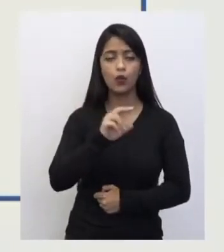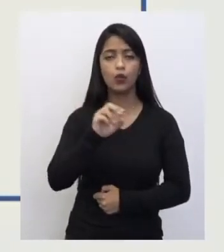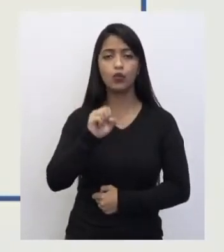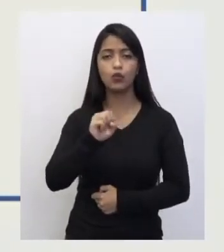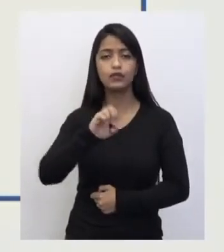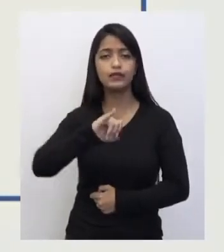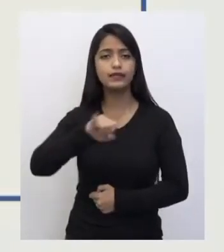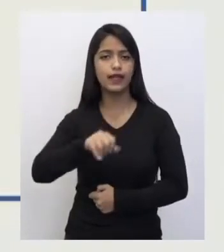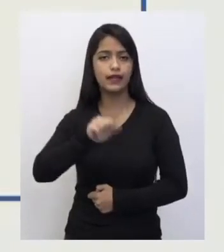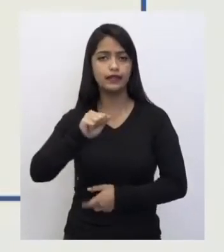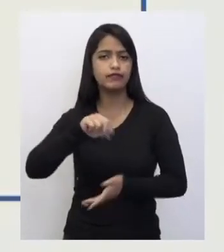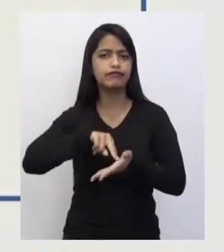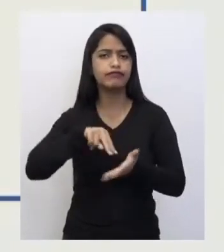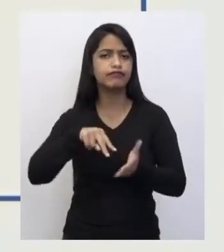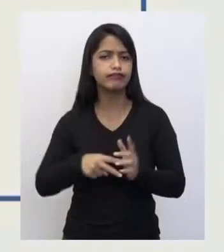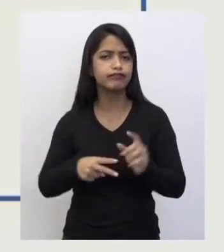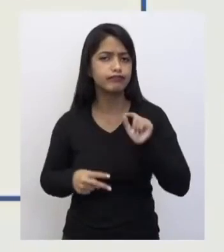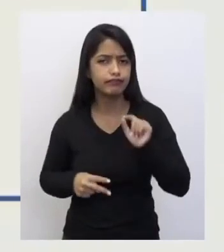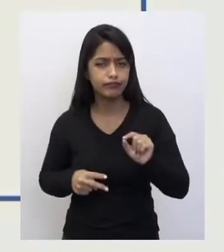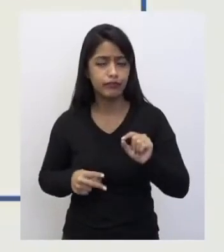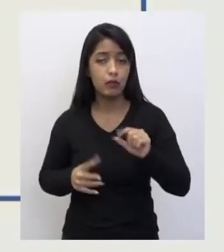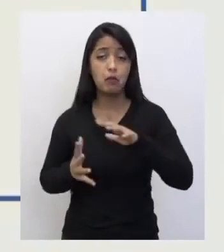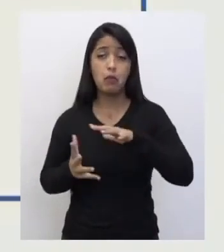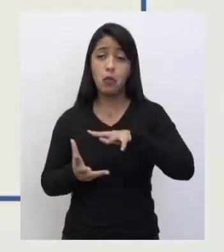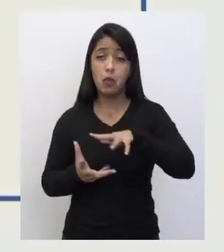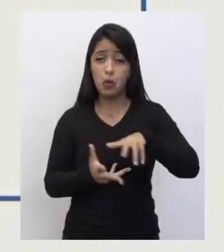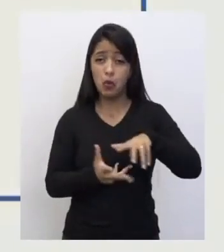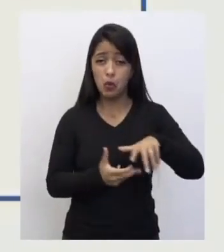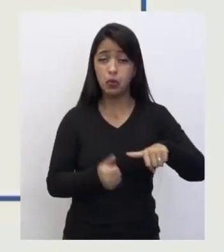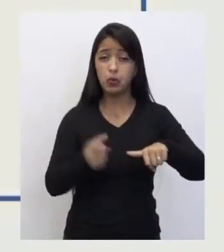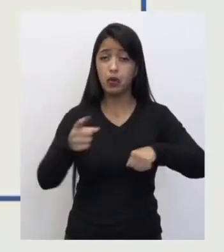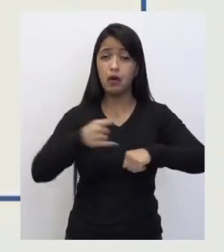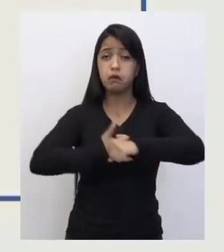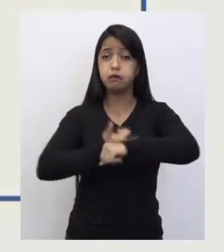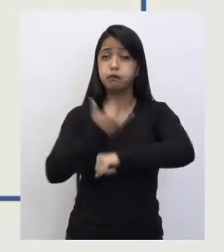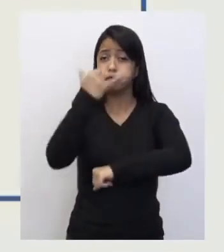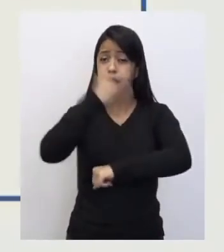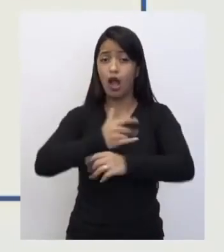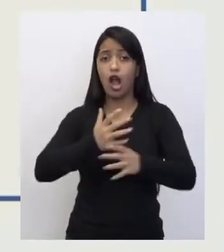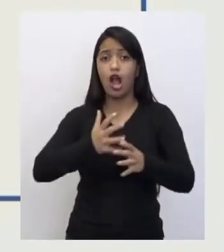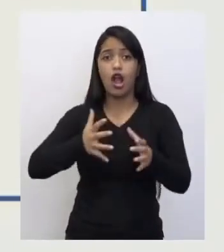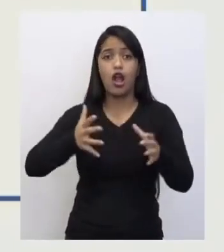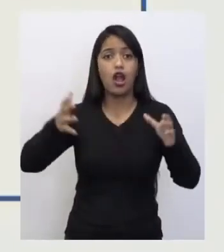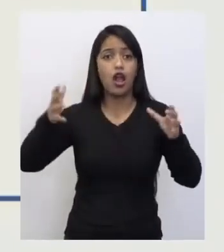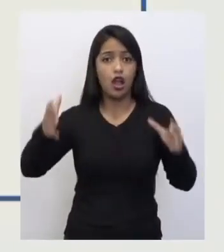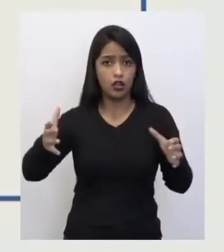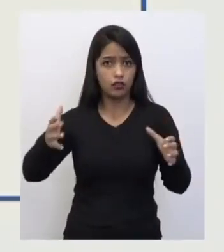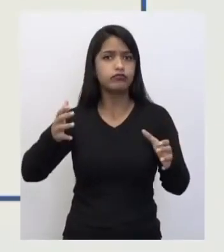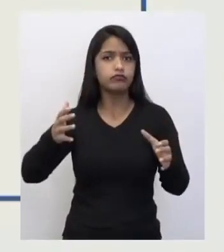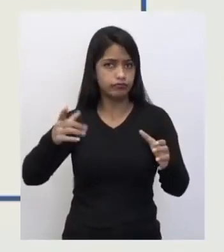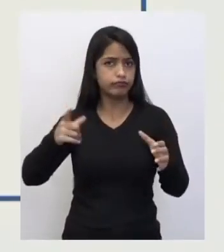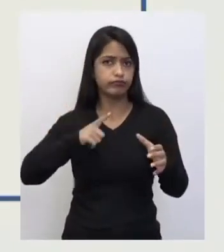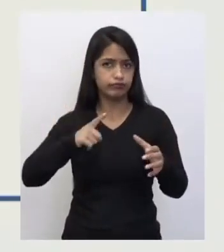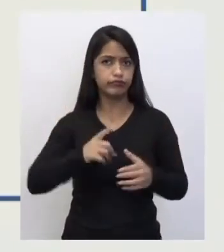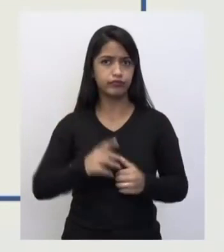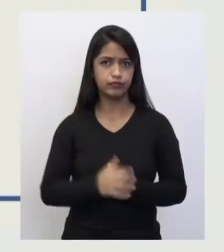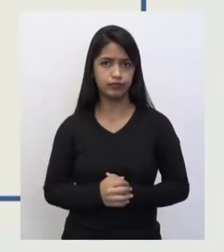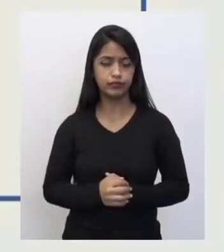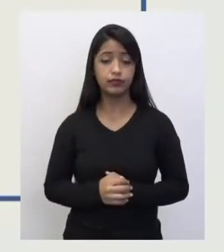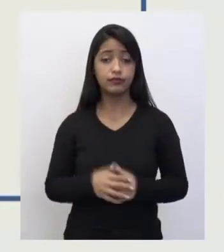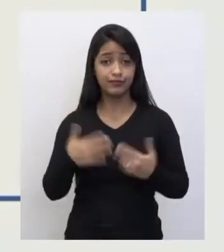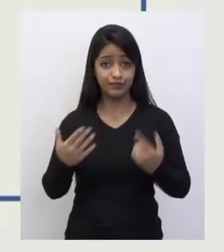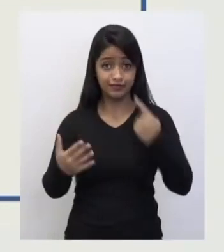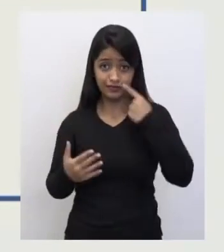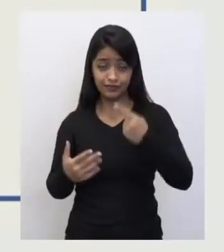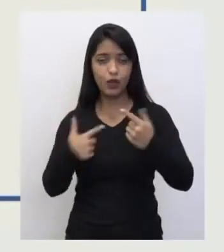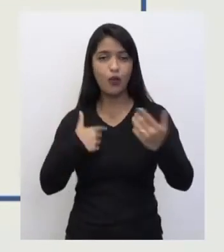mundo. Então, a partir do momento que eu falei do tamanho dela, comparei esse tamanho com o de ônibus e um carro e